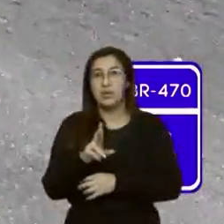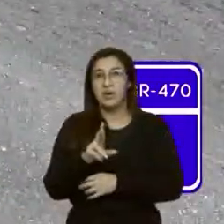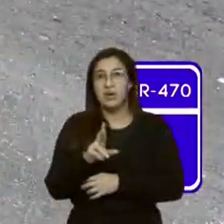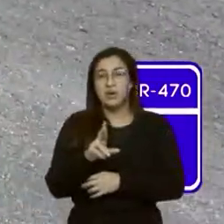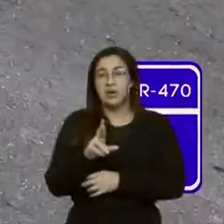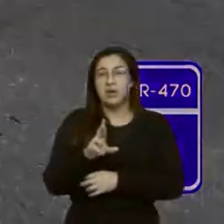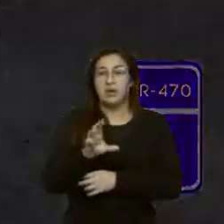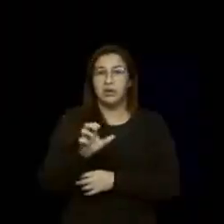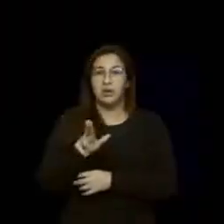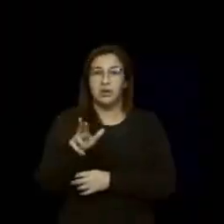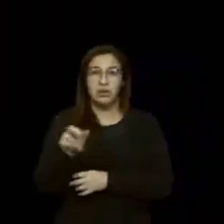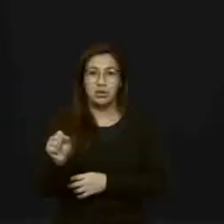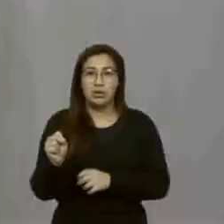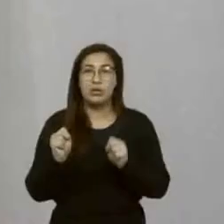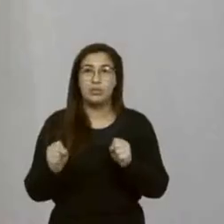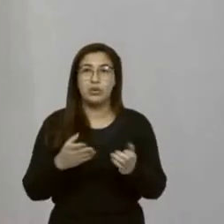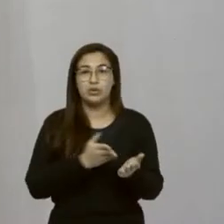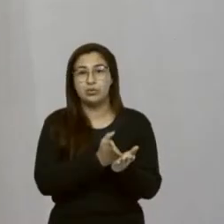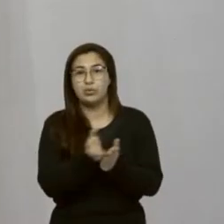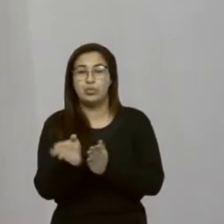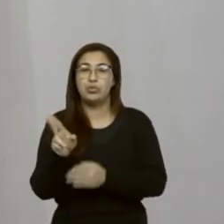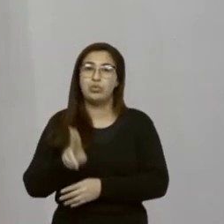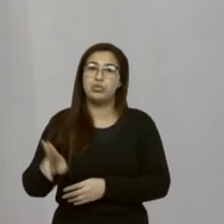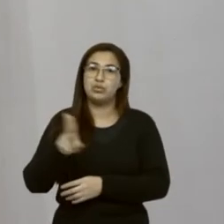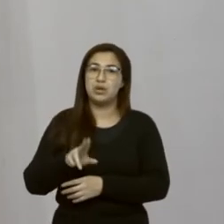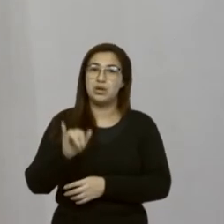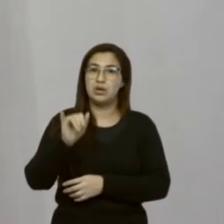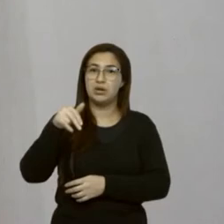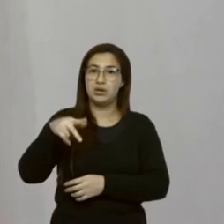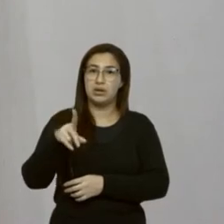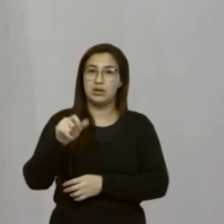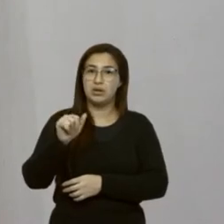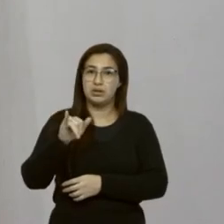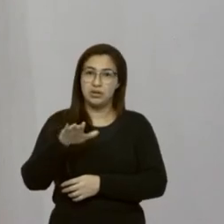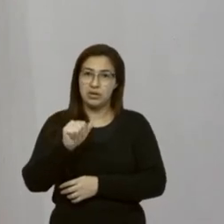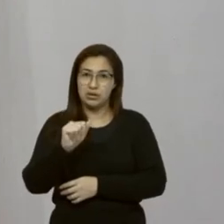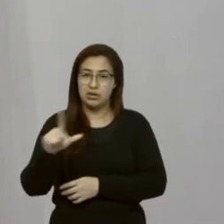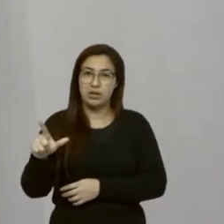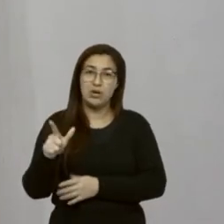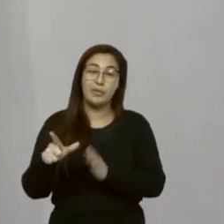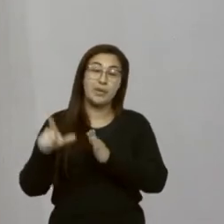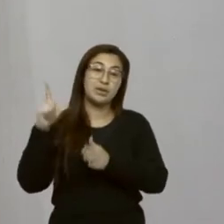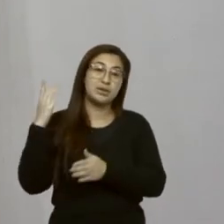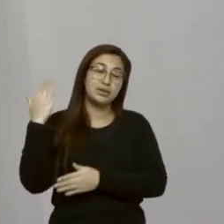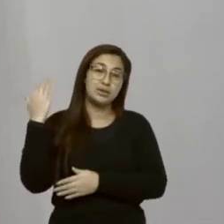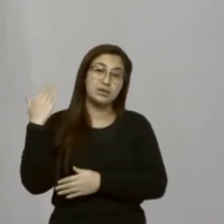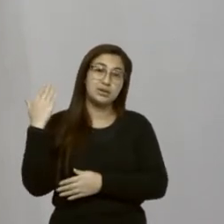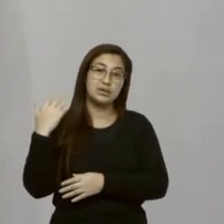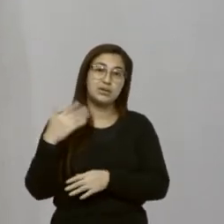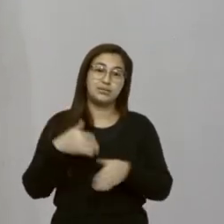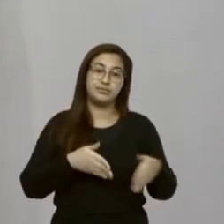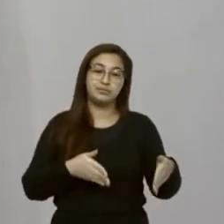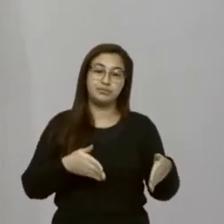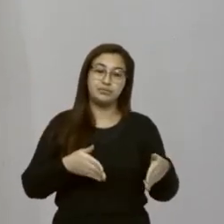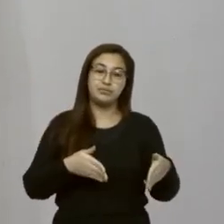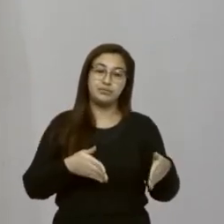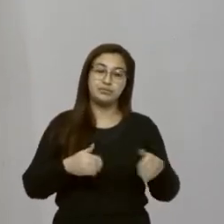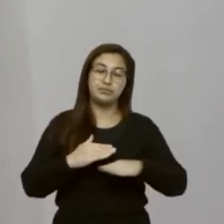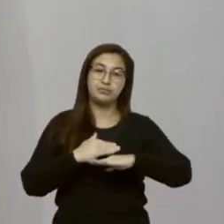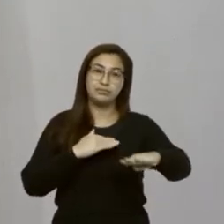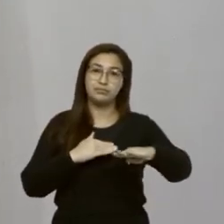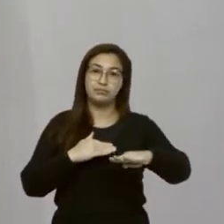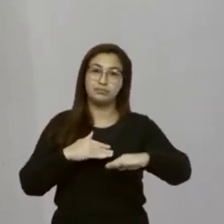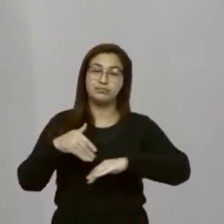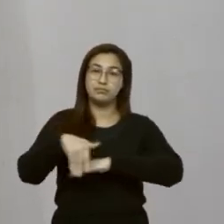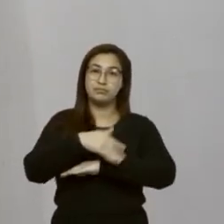que pode passar pela cidade de Indaial, a antiga Estrada Velha, que agora também vai ser asfaltada pelo